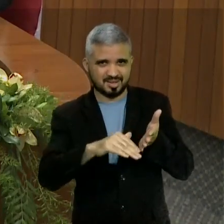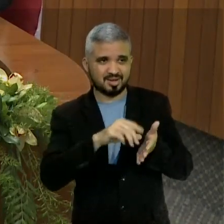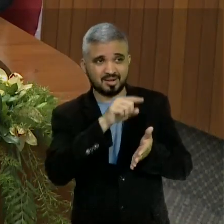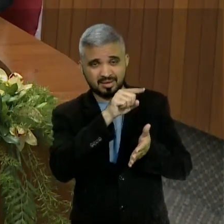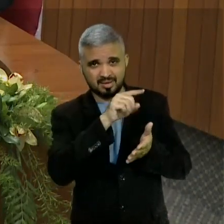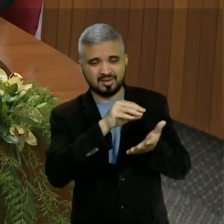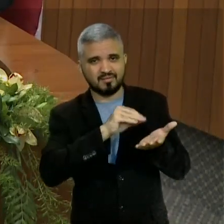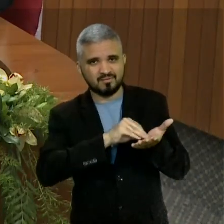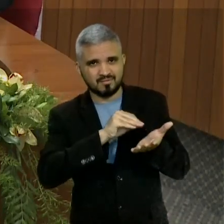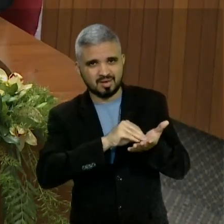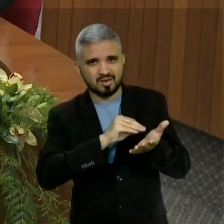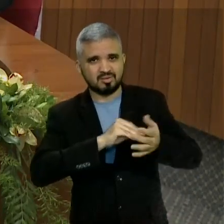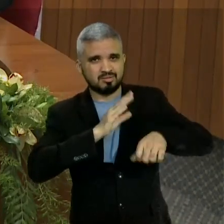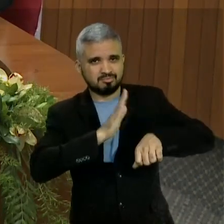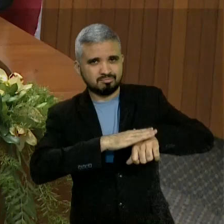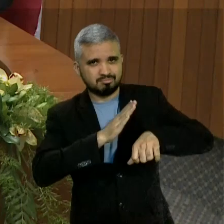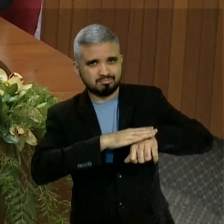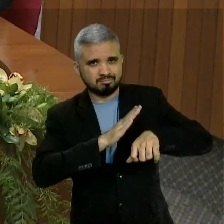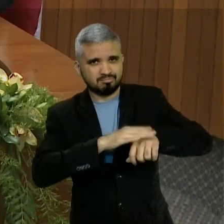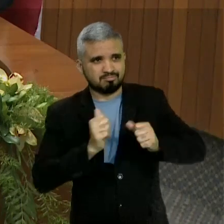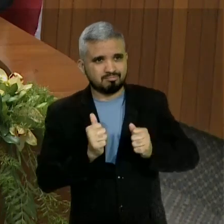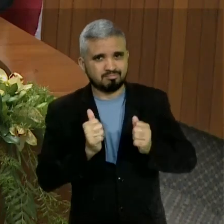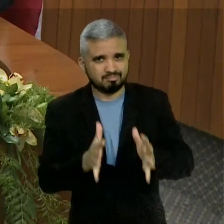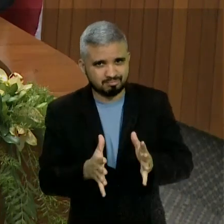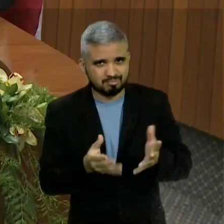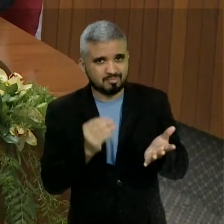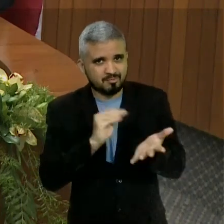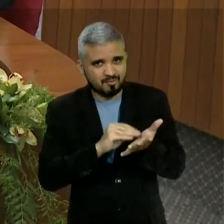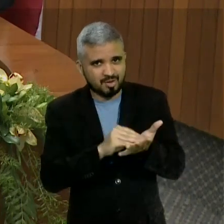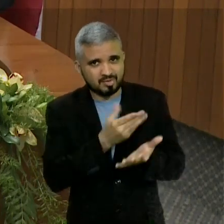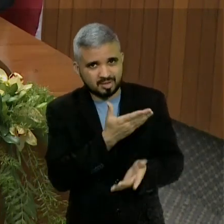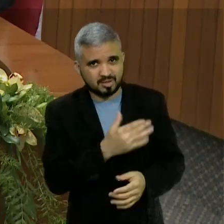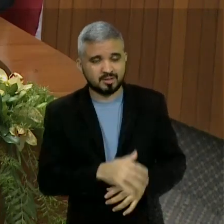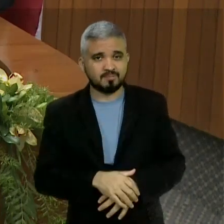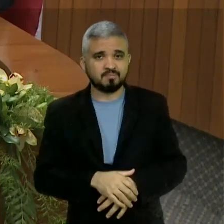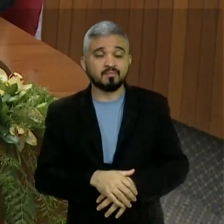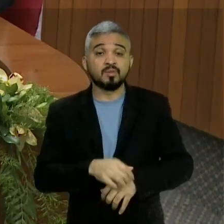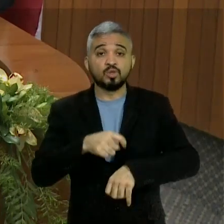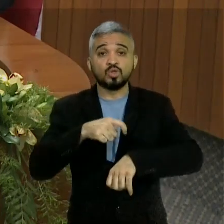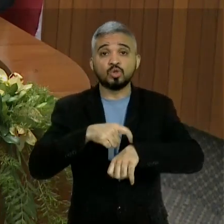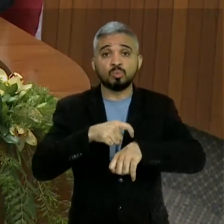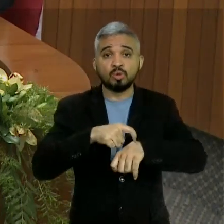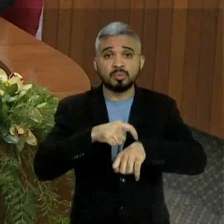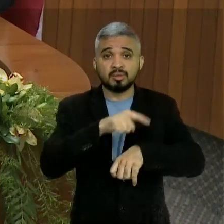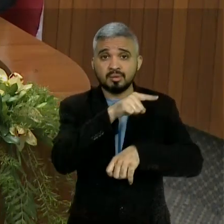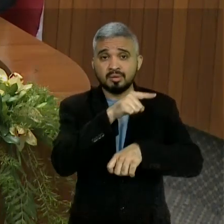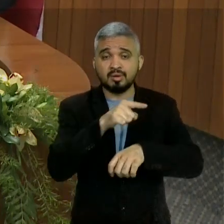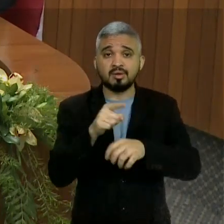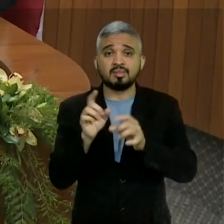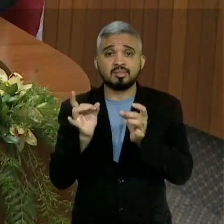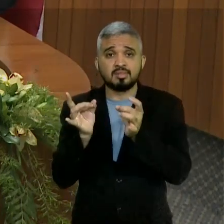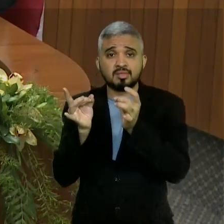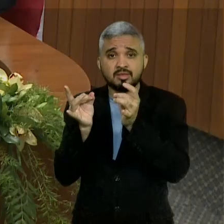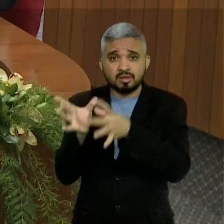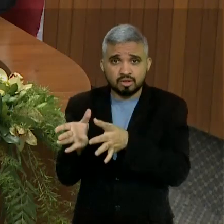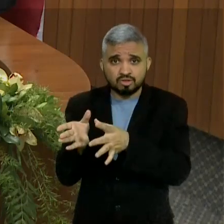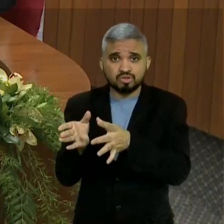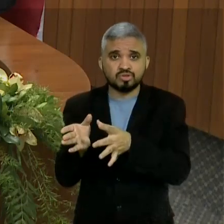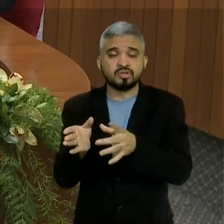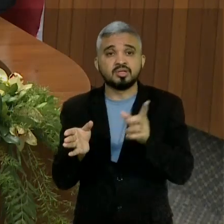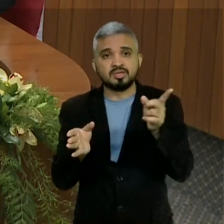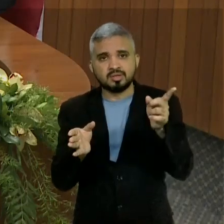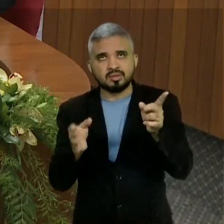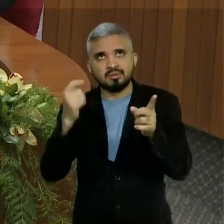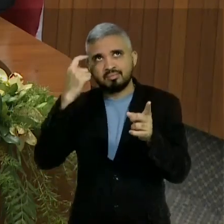sempre teve porém quando ele saiu ele pelo menos deixou lá inaugurado uma unidade de trombólise de